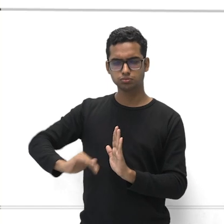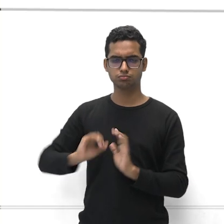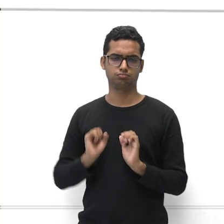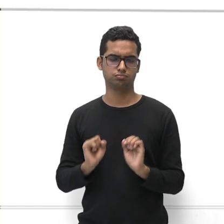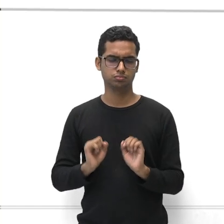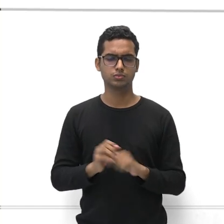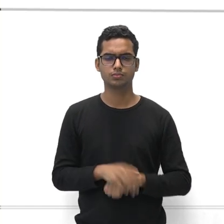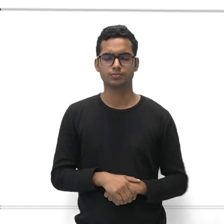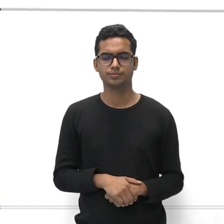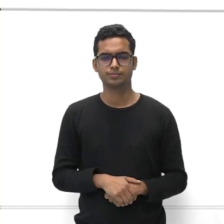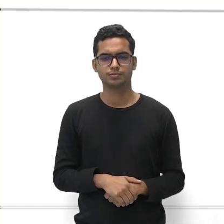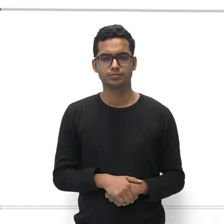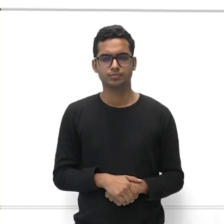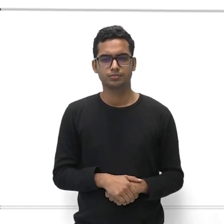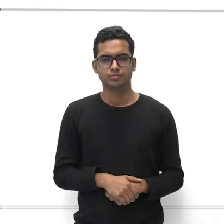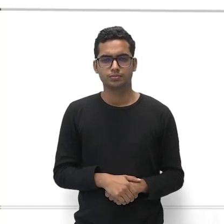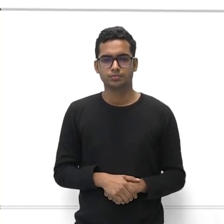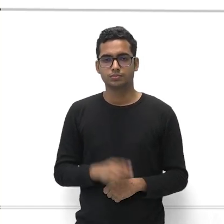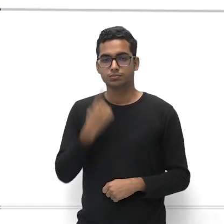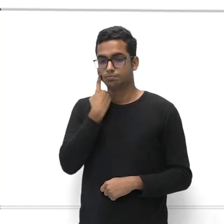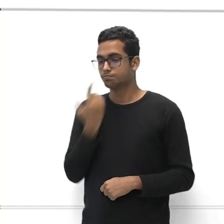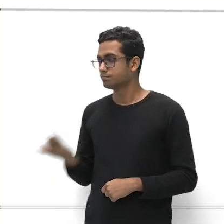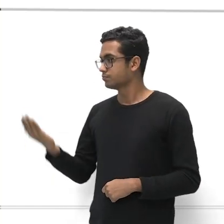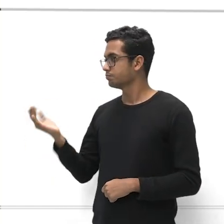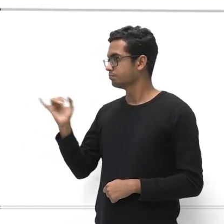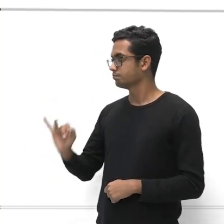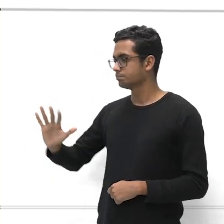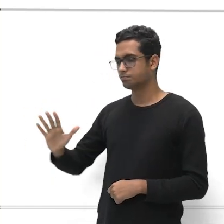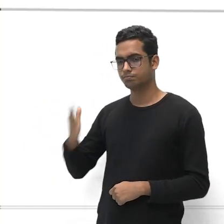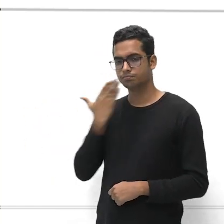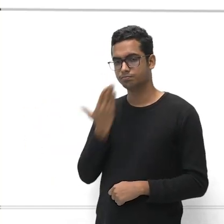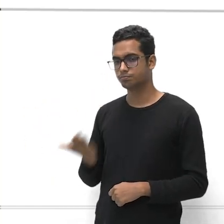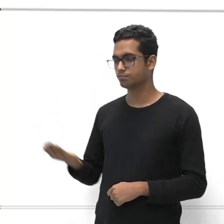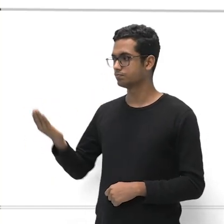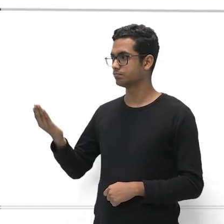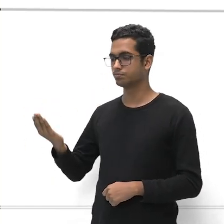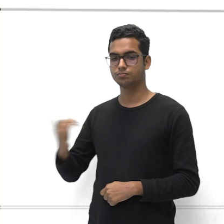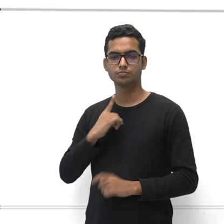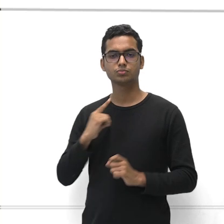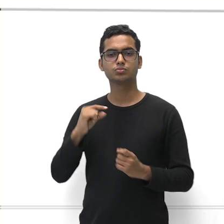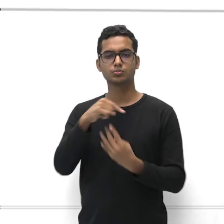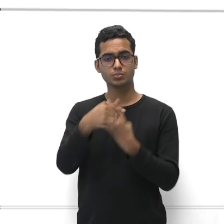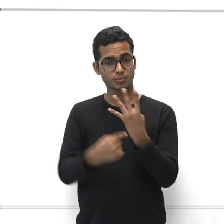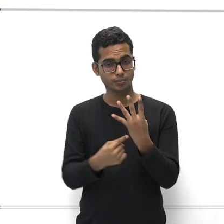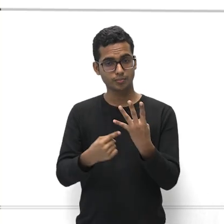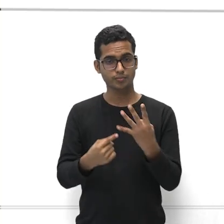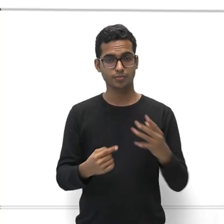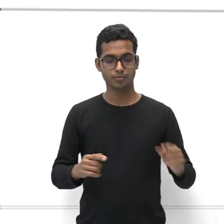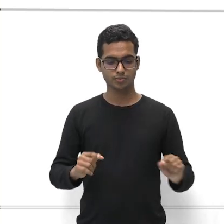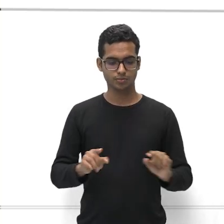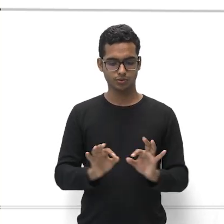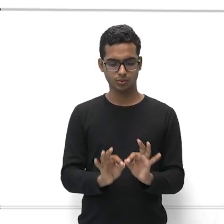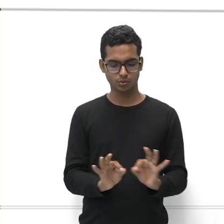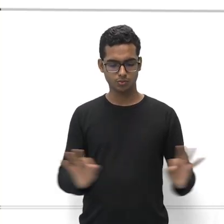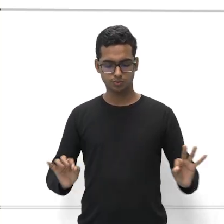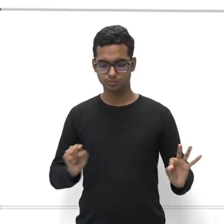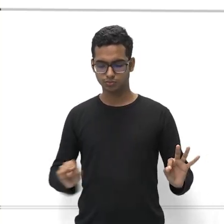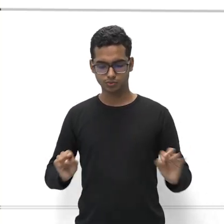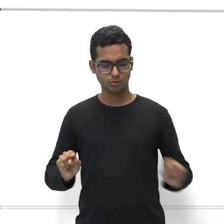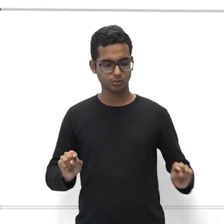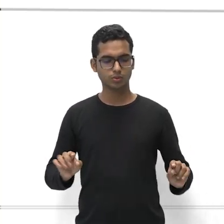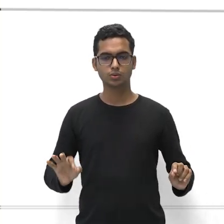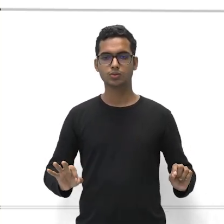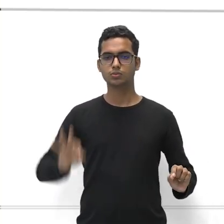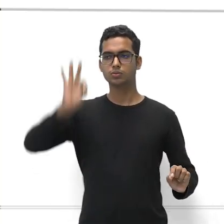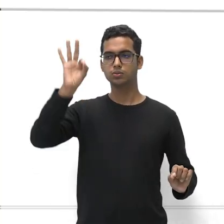influenciar em nada. Então, observe que nós vamos ter aqui, ó, esses quatro pontos que vão definir aí o nosso retângulo.